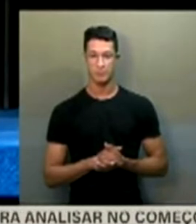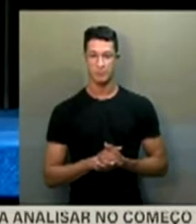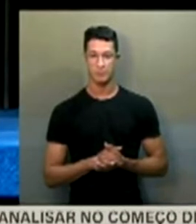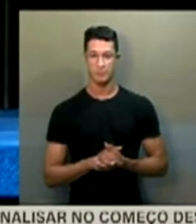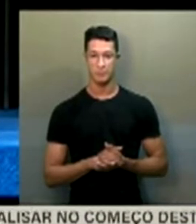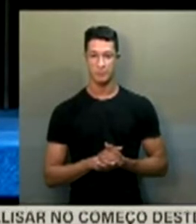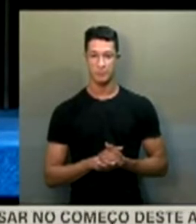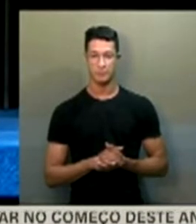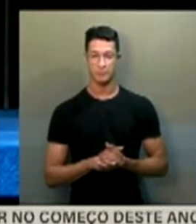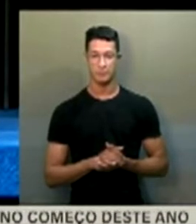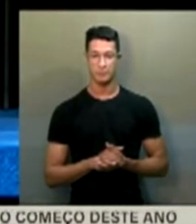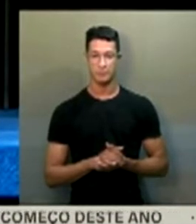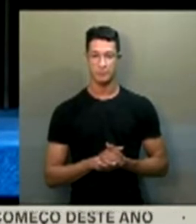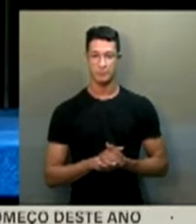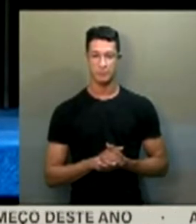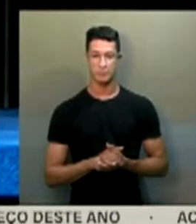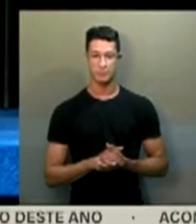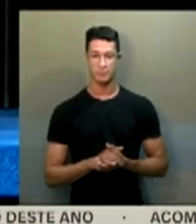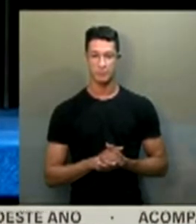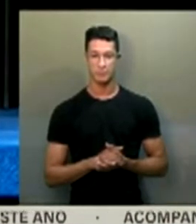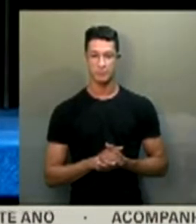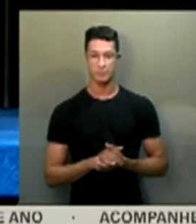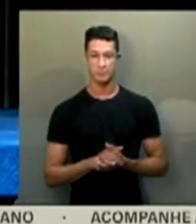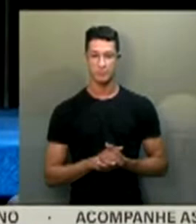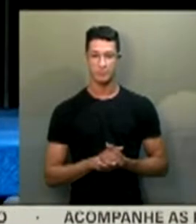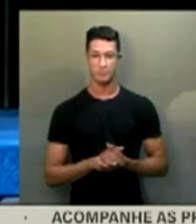Vai tirar a emoção.